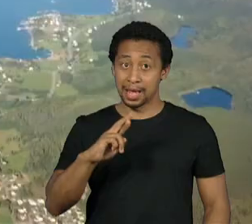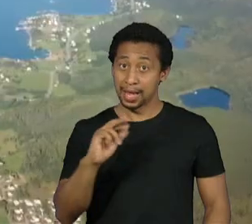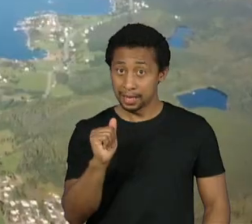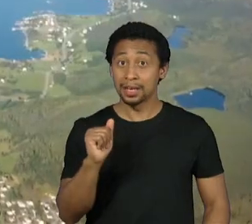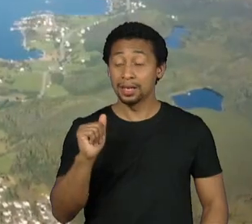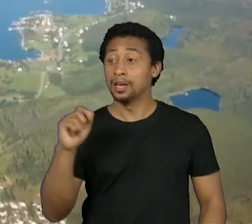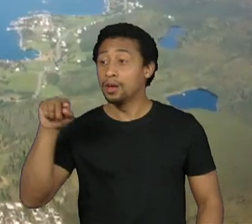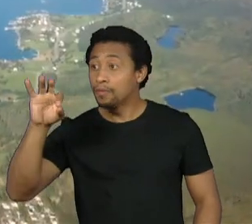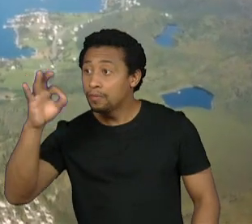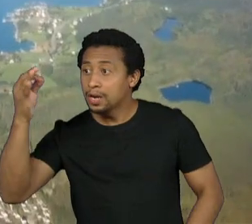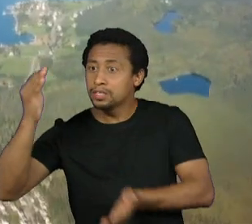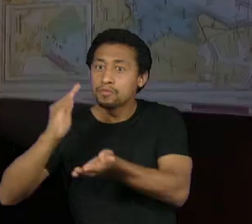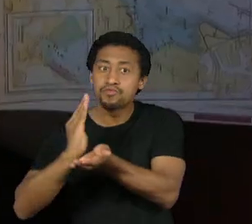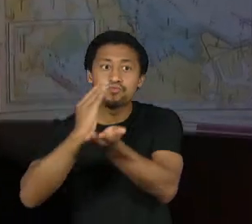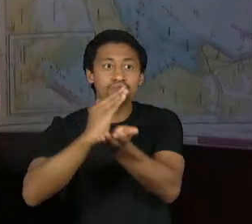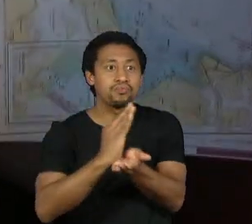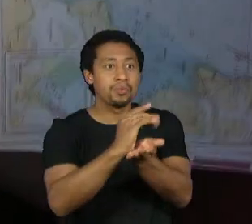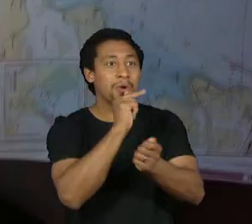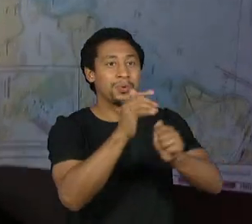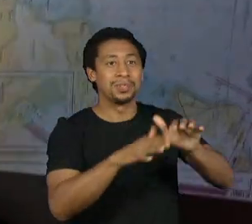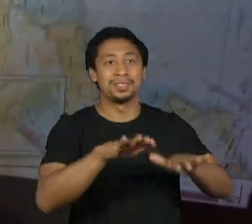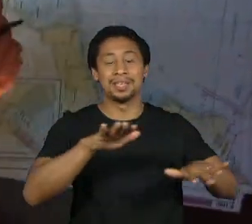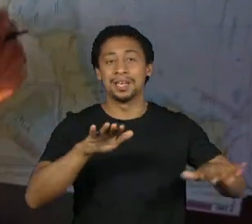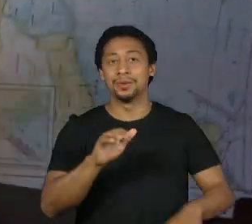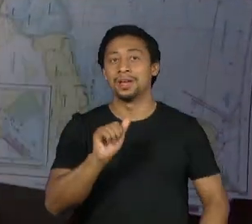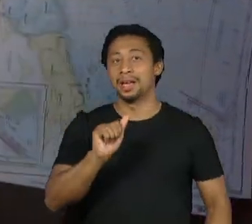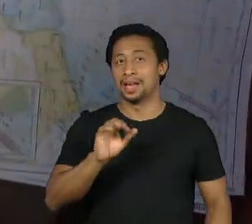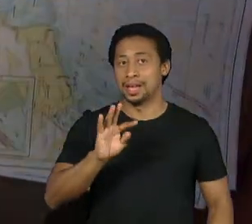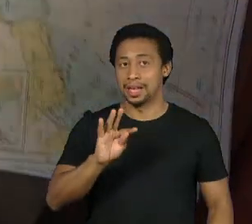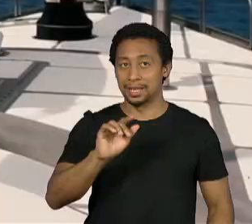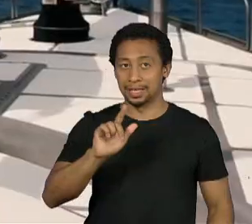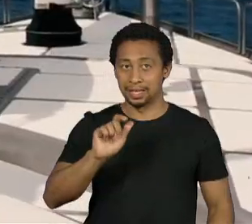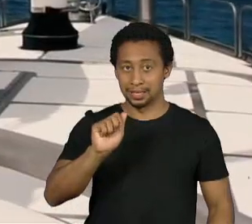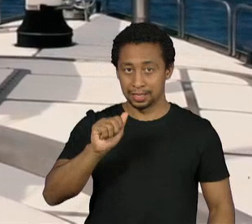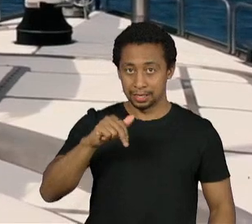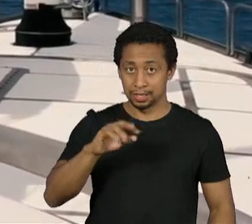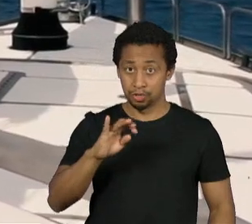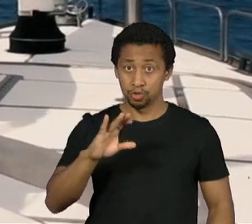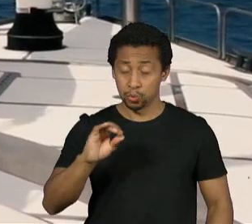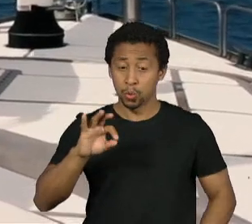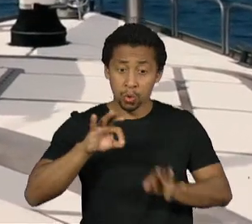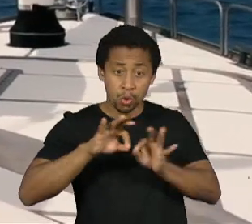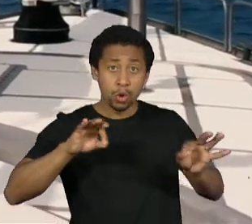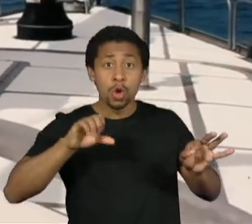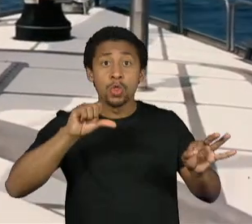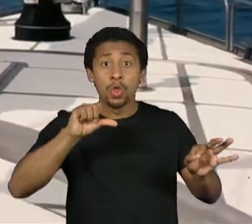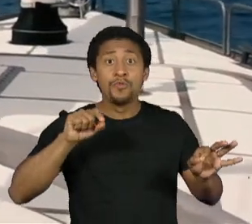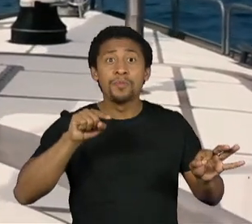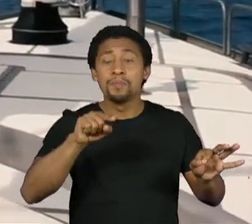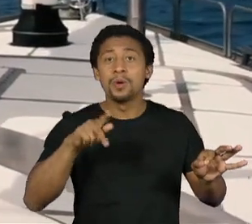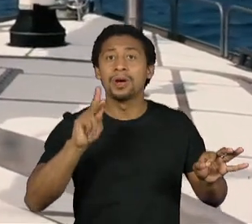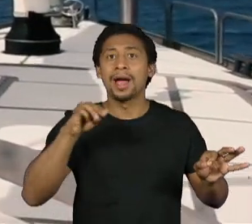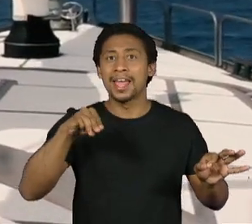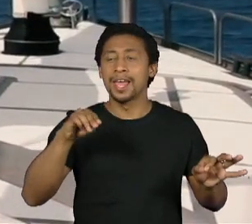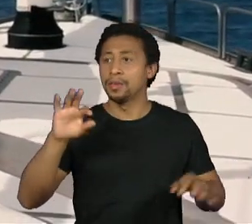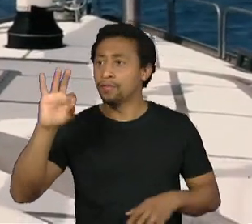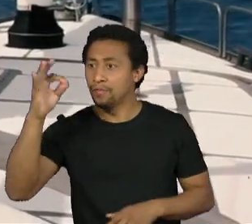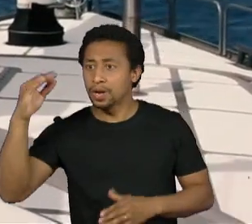Oceano Atlântico. Percorreu cerca de 9.000 quilômetros da França até chegar à costa